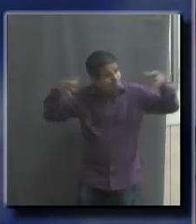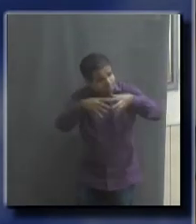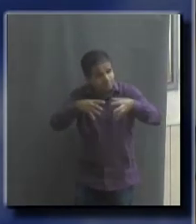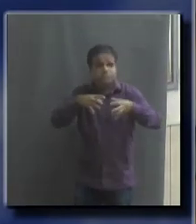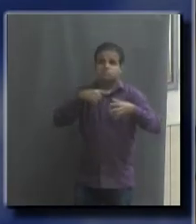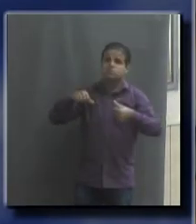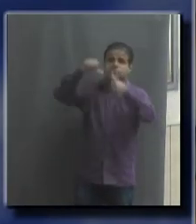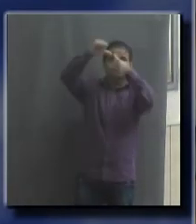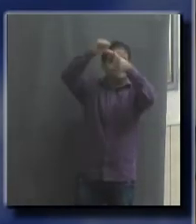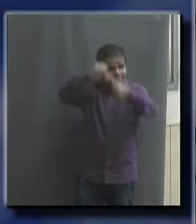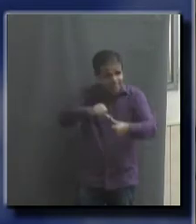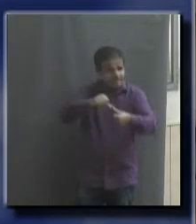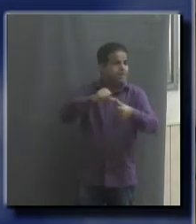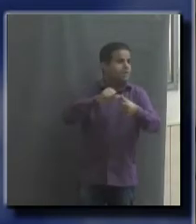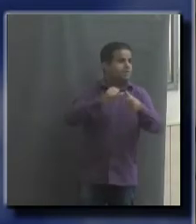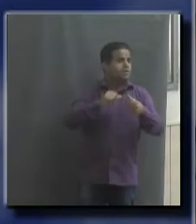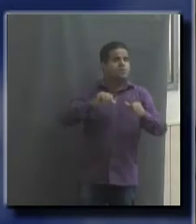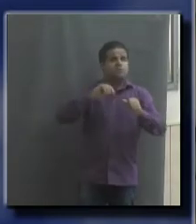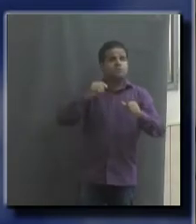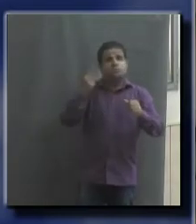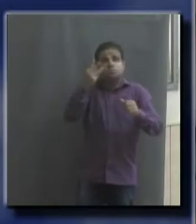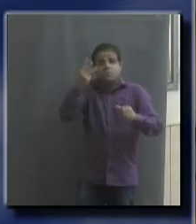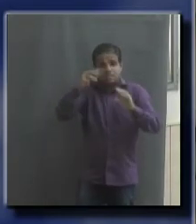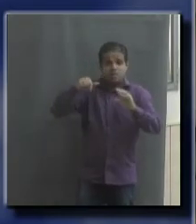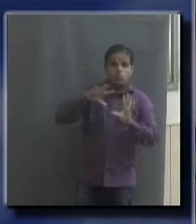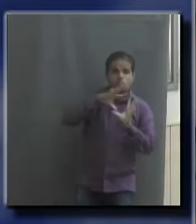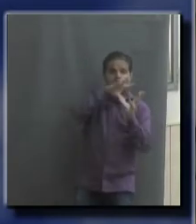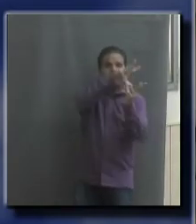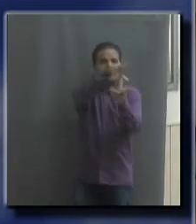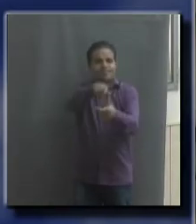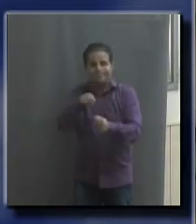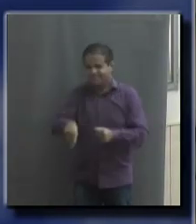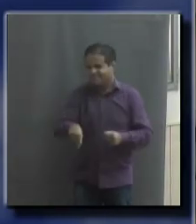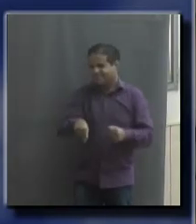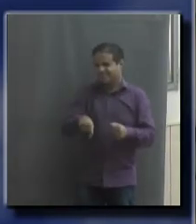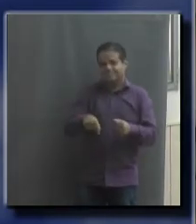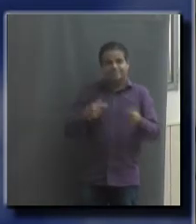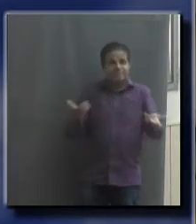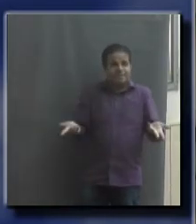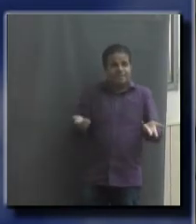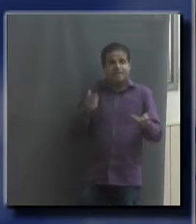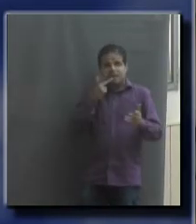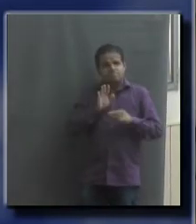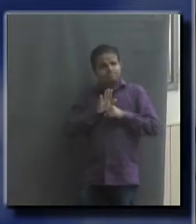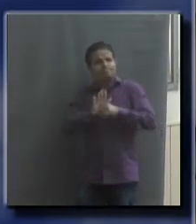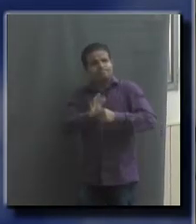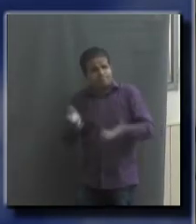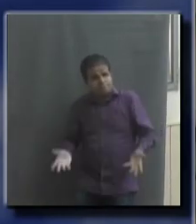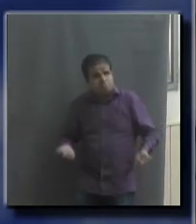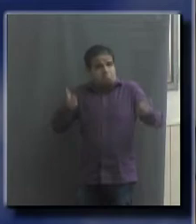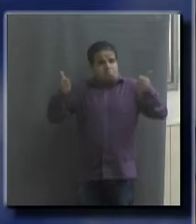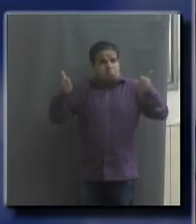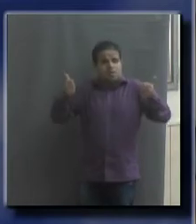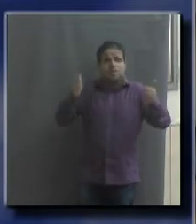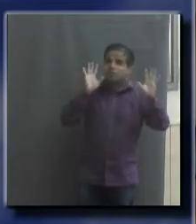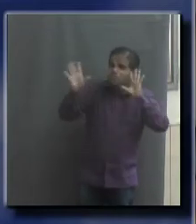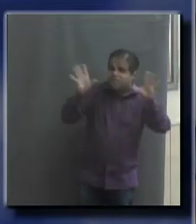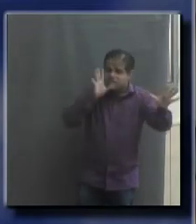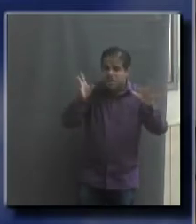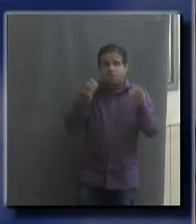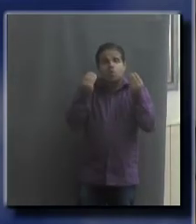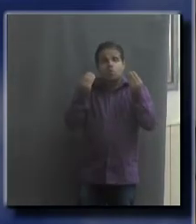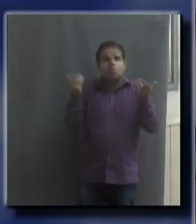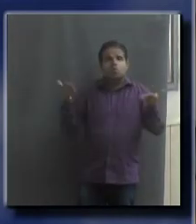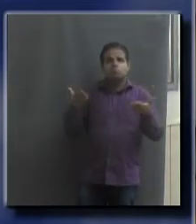América Latina, de um terceiro mundo, né? Nós somos África também, e precisamos pensar nisso e em como